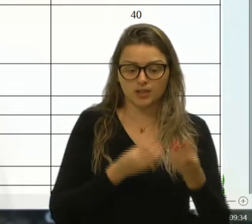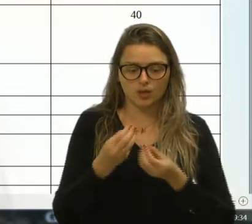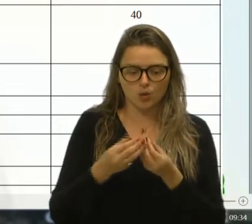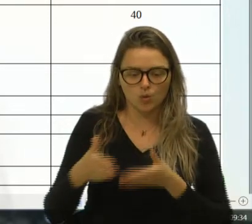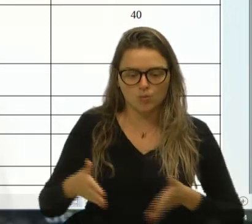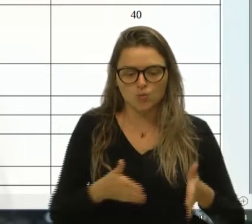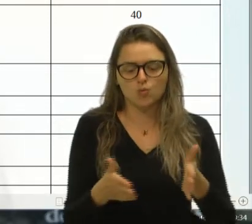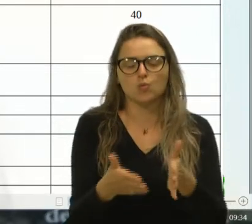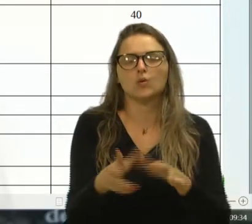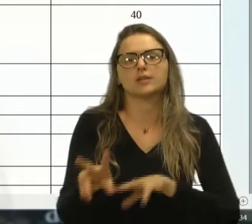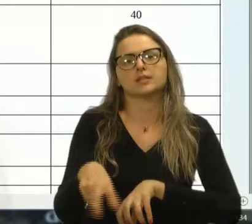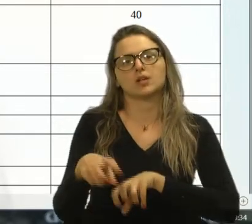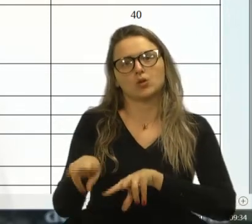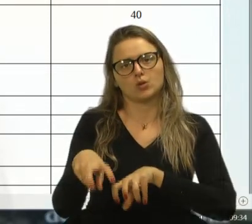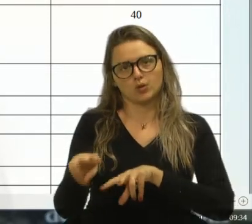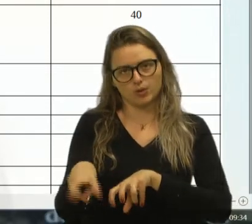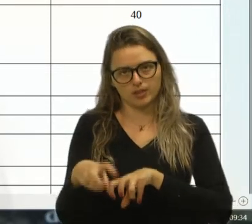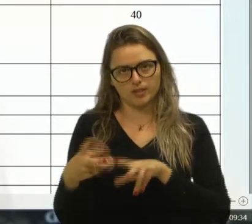estrada do interior,